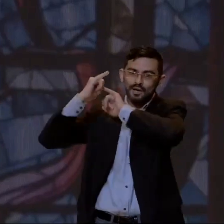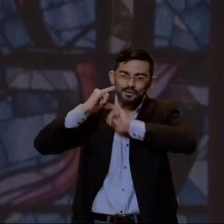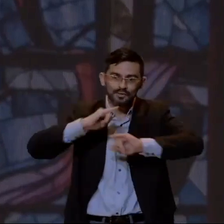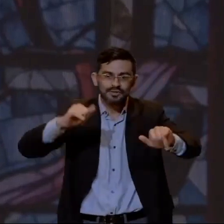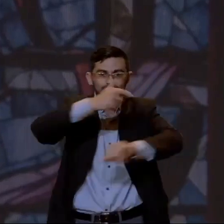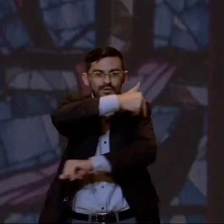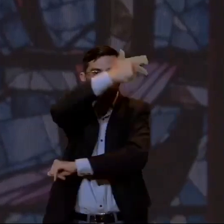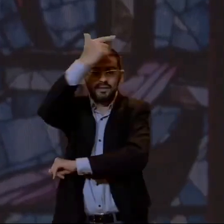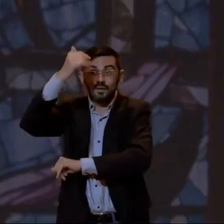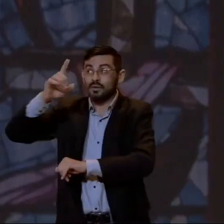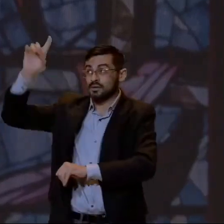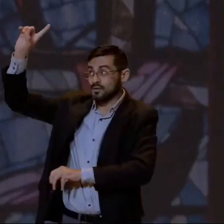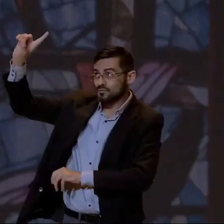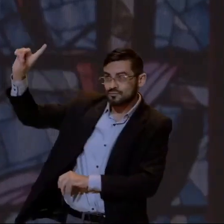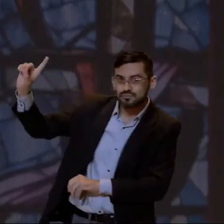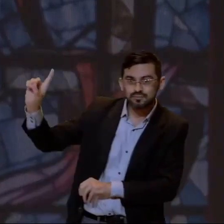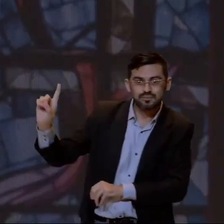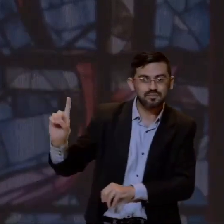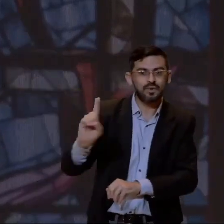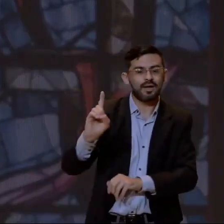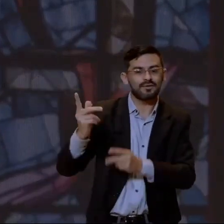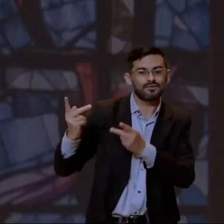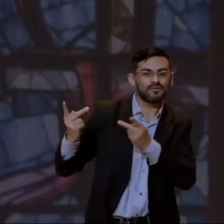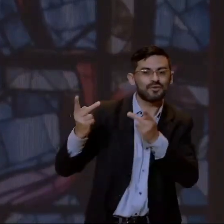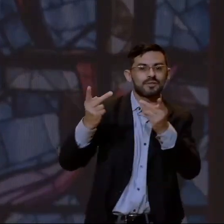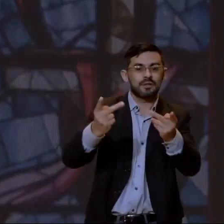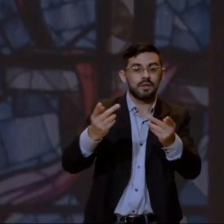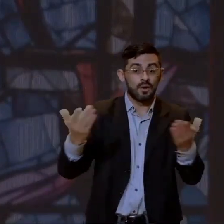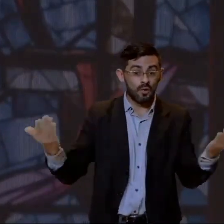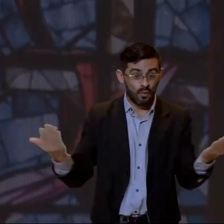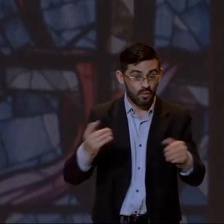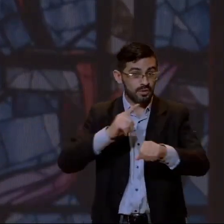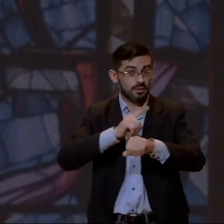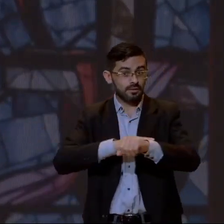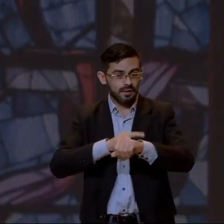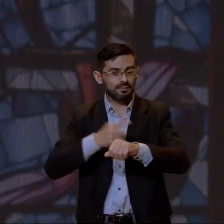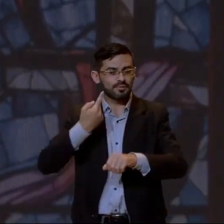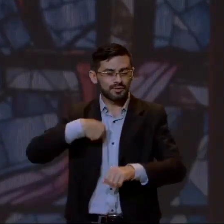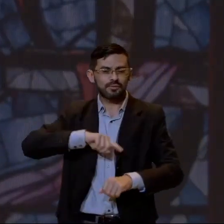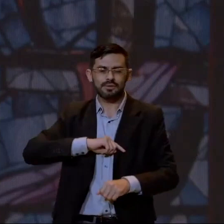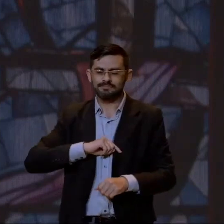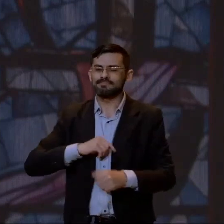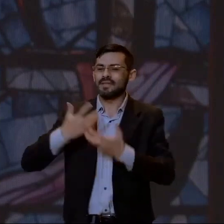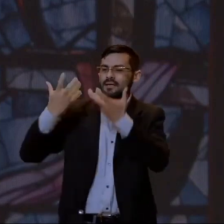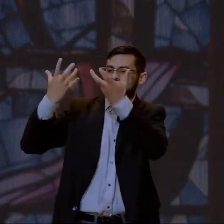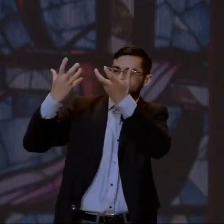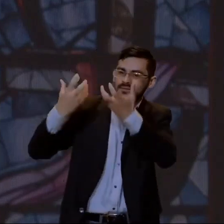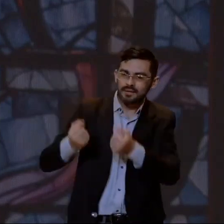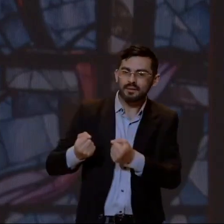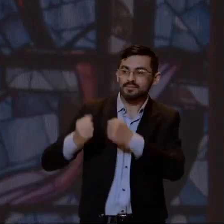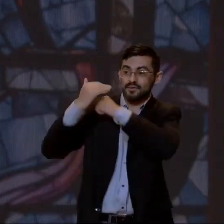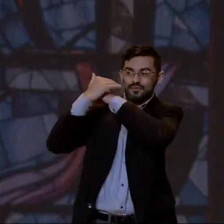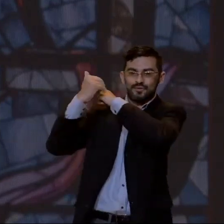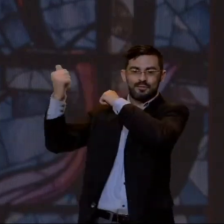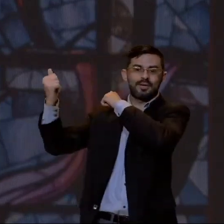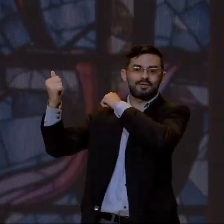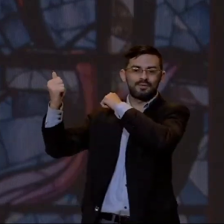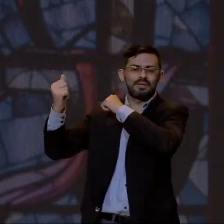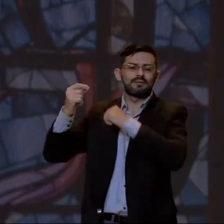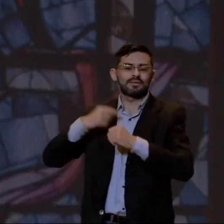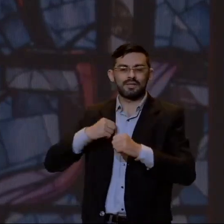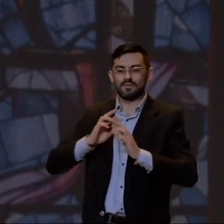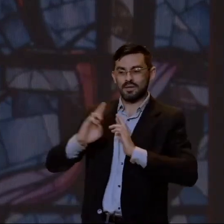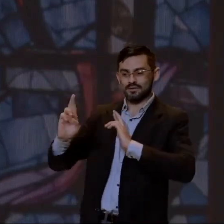Deus vem até você. Hoje é tempo de você dar passos na direção do Senhor para um relacionamento muito